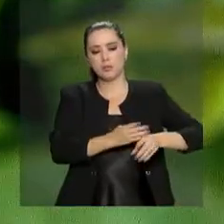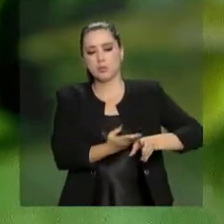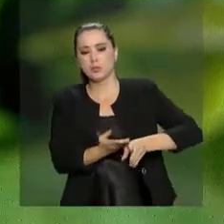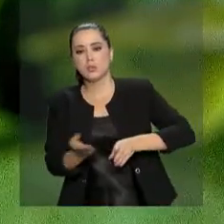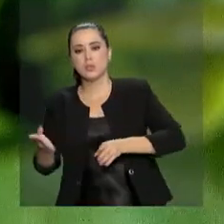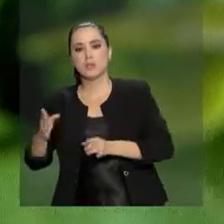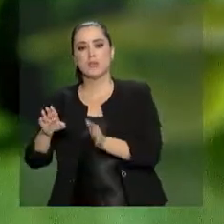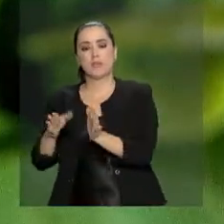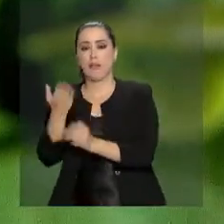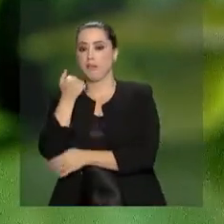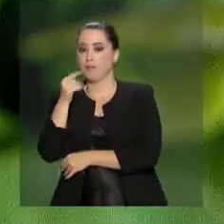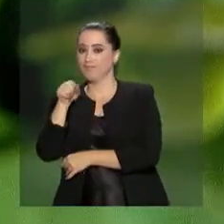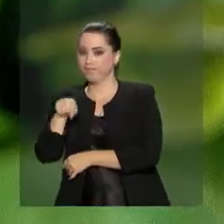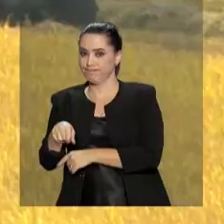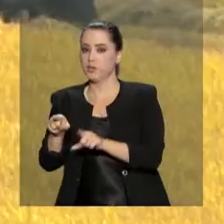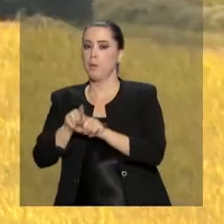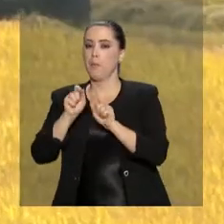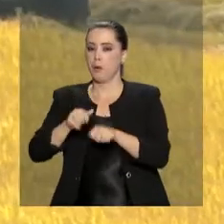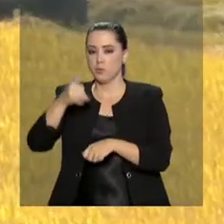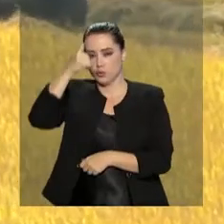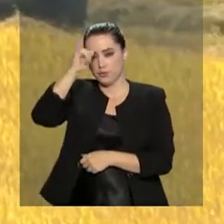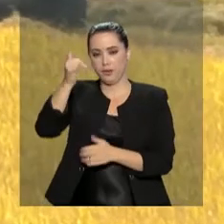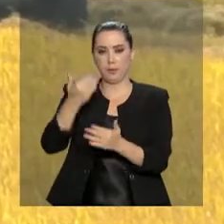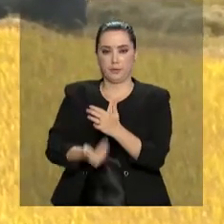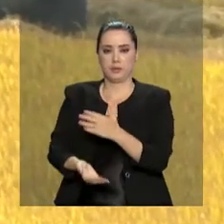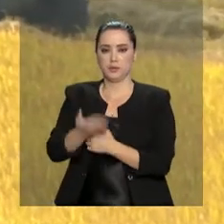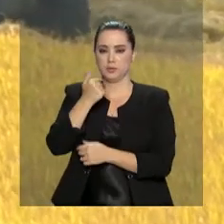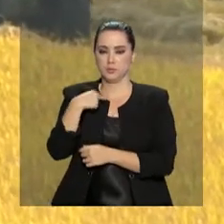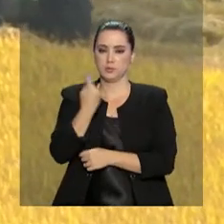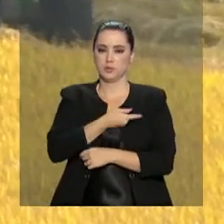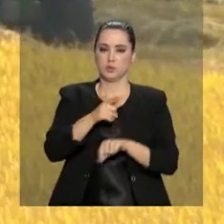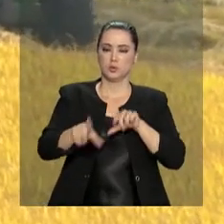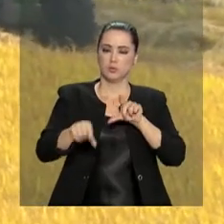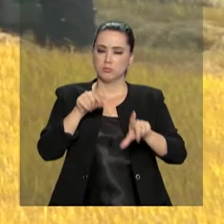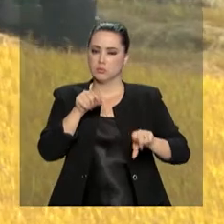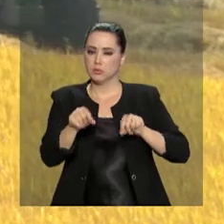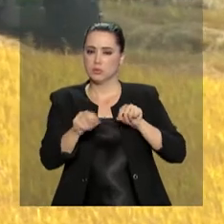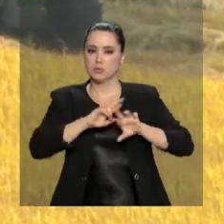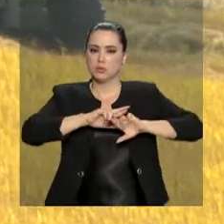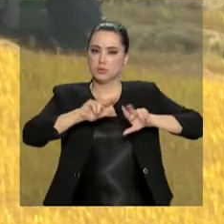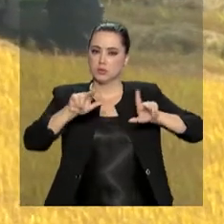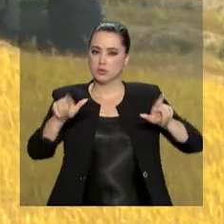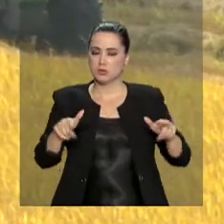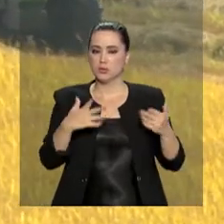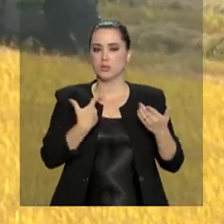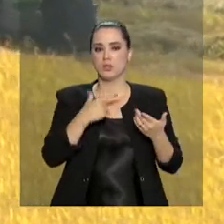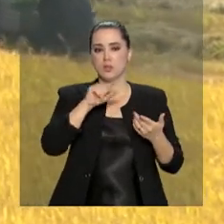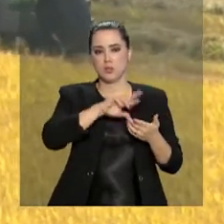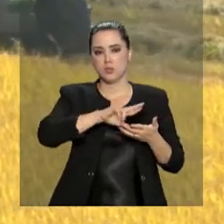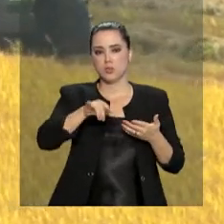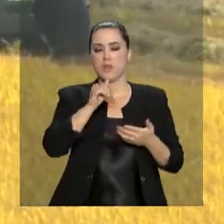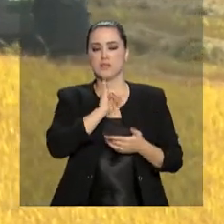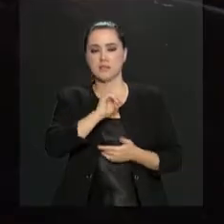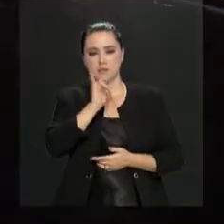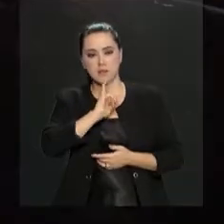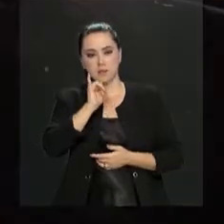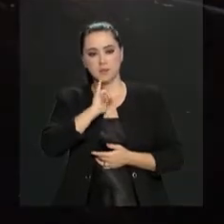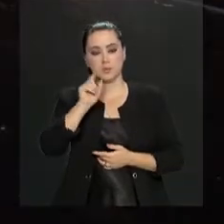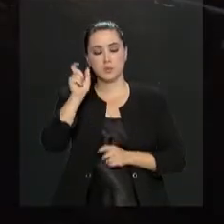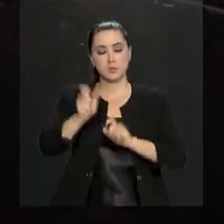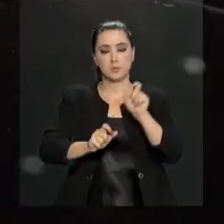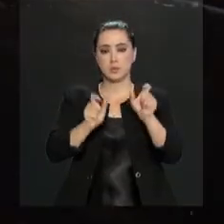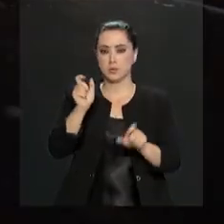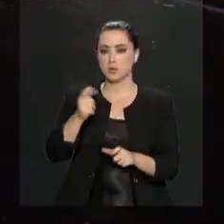é possível se combater o desperdício e para isso nós selecionamos diversos cases diversos exemplos de